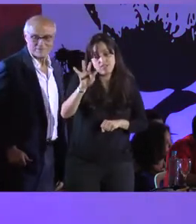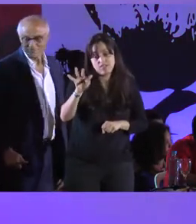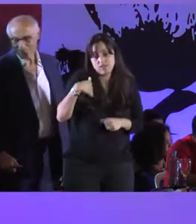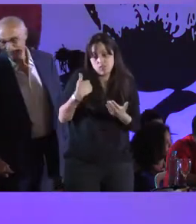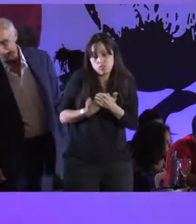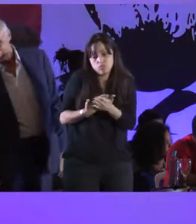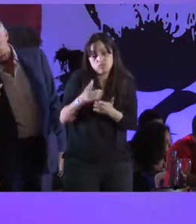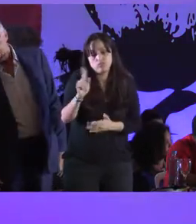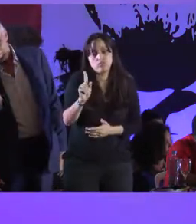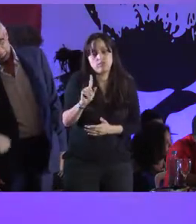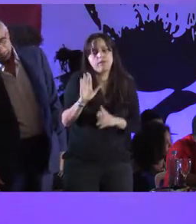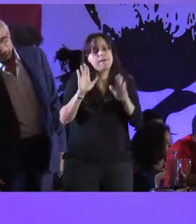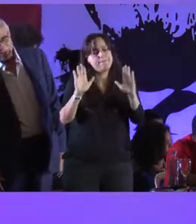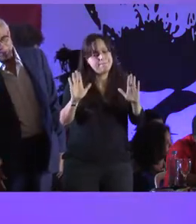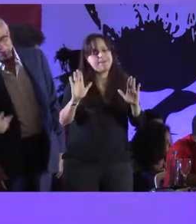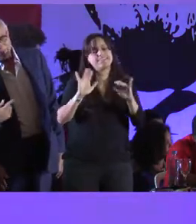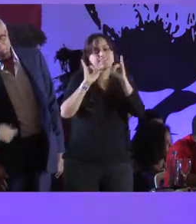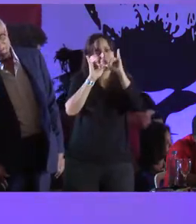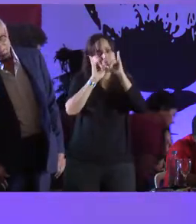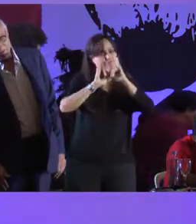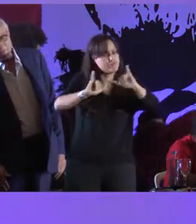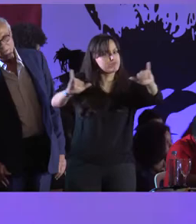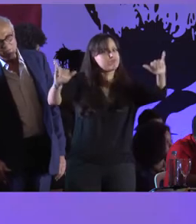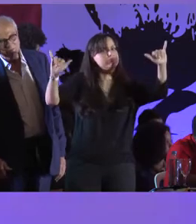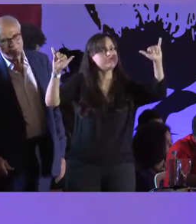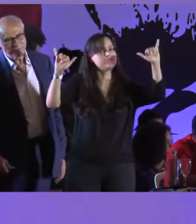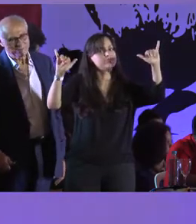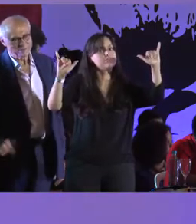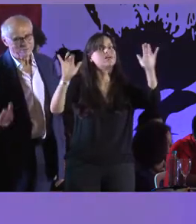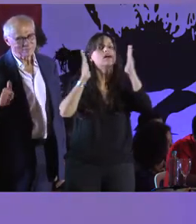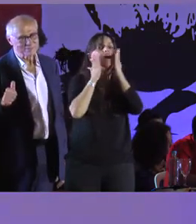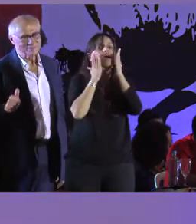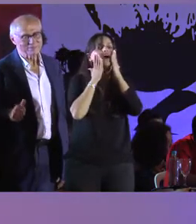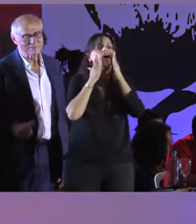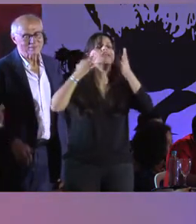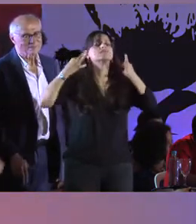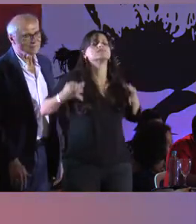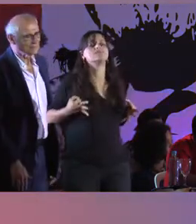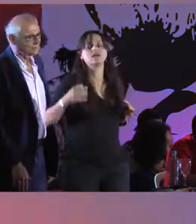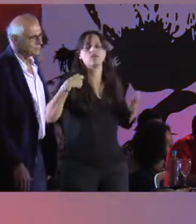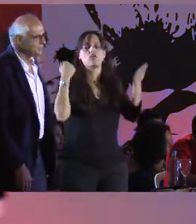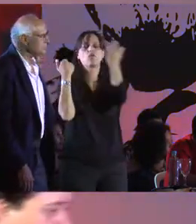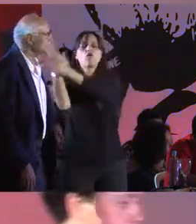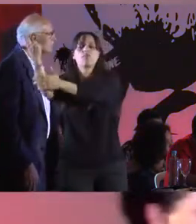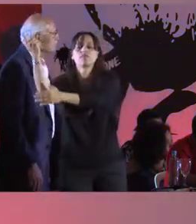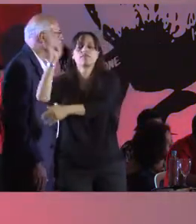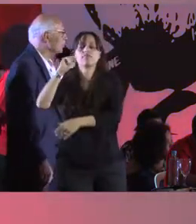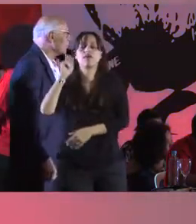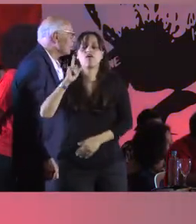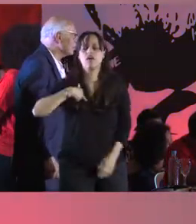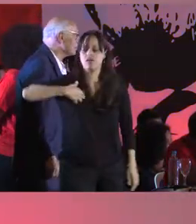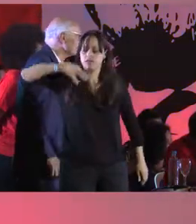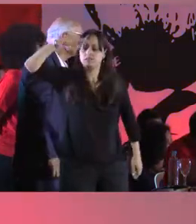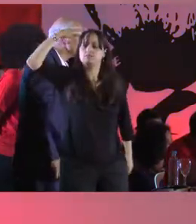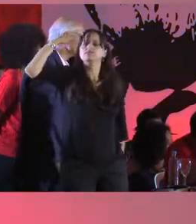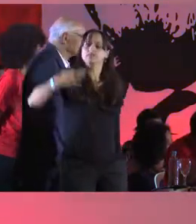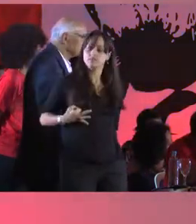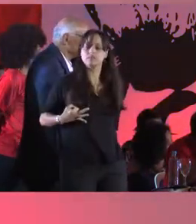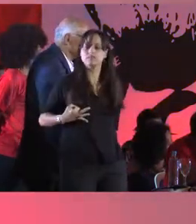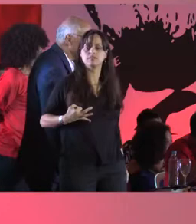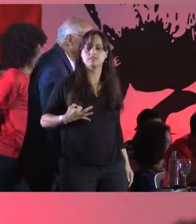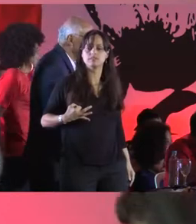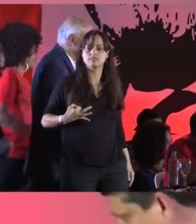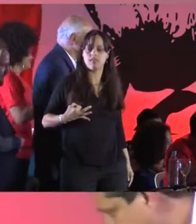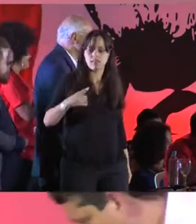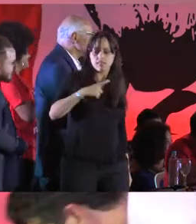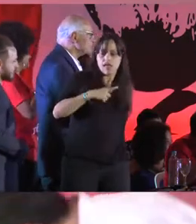estudei, mas quero lembrar eles que caráter a gente não compra em supermercado e nem no shopping. Caráter a gente tem ou